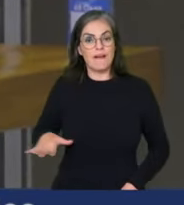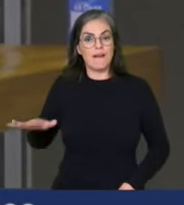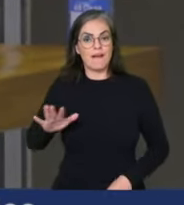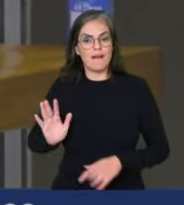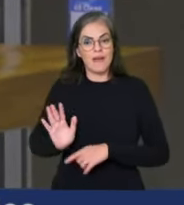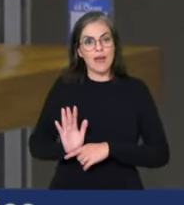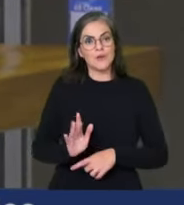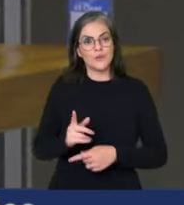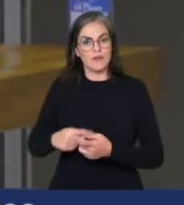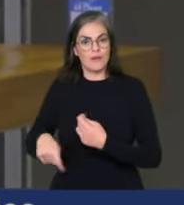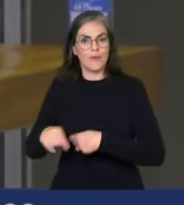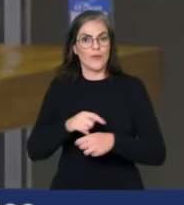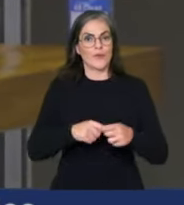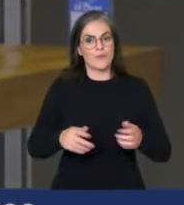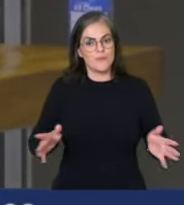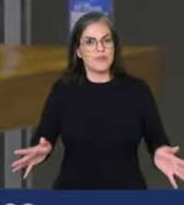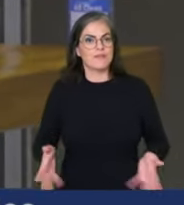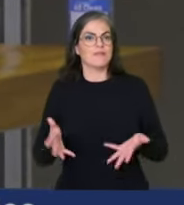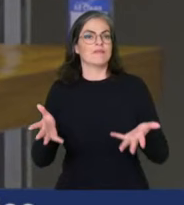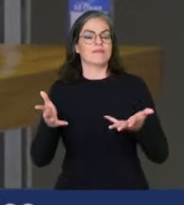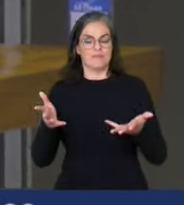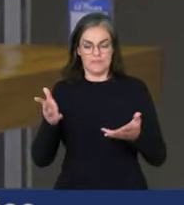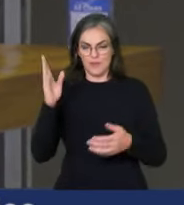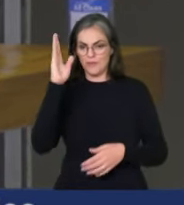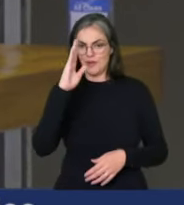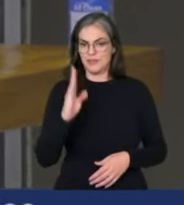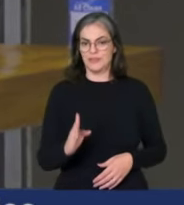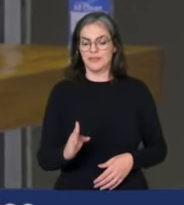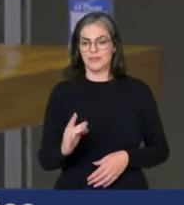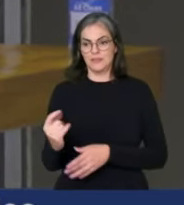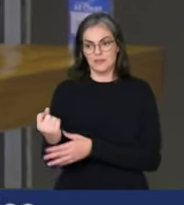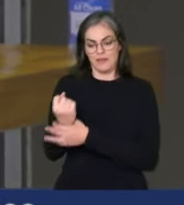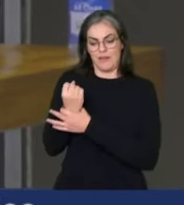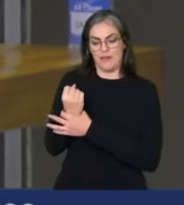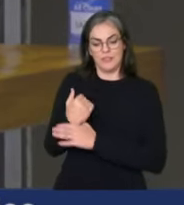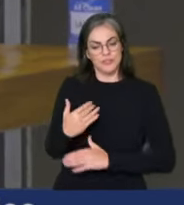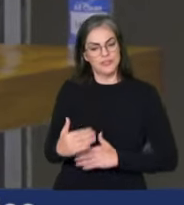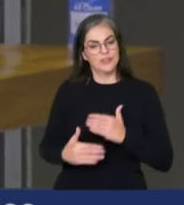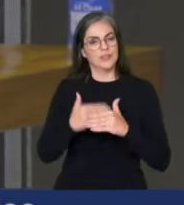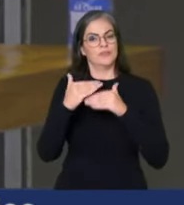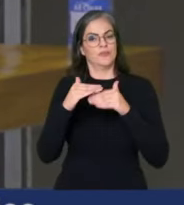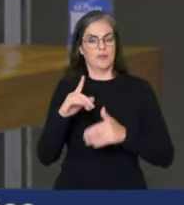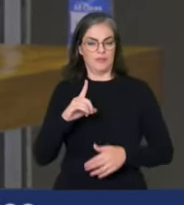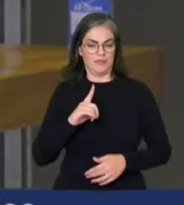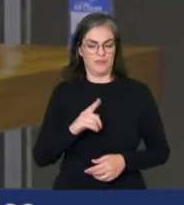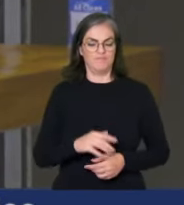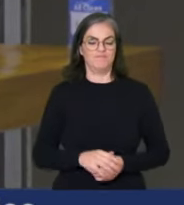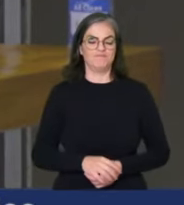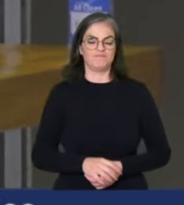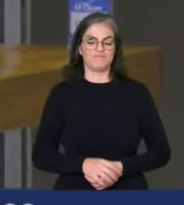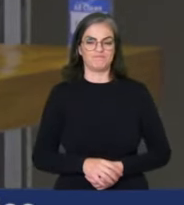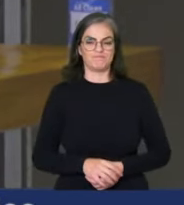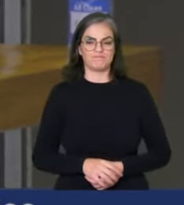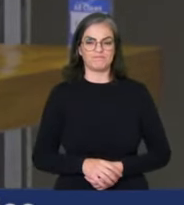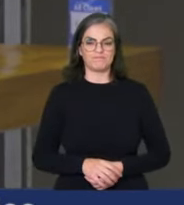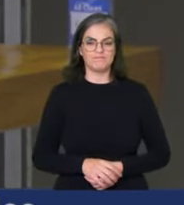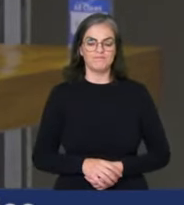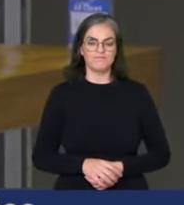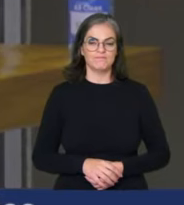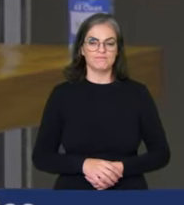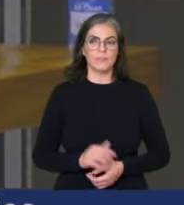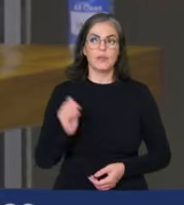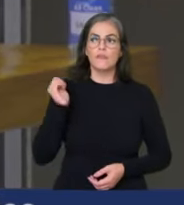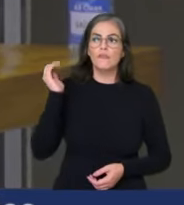brasileira, o setor que garante o desenvolvimento desse país. Quando nós olhamos as experiências